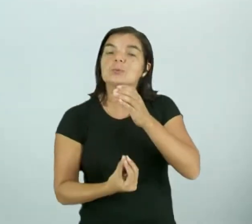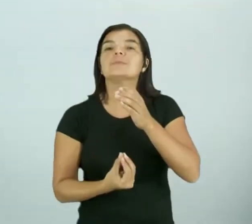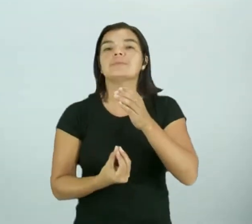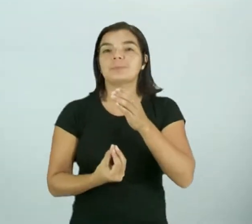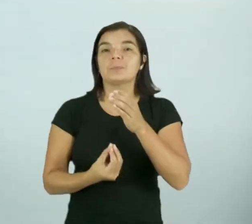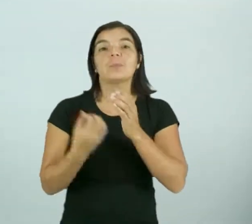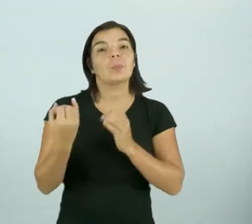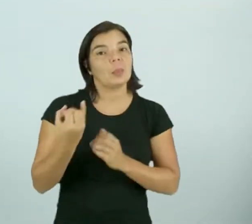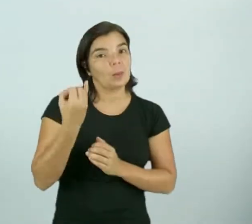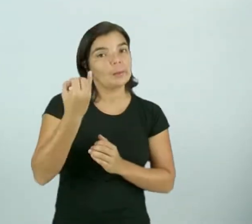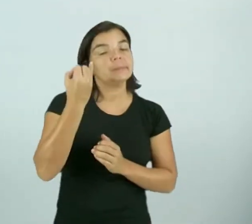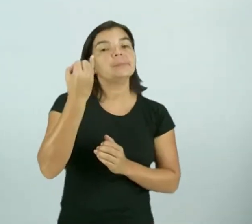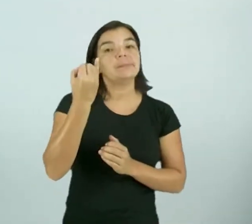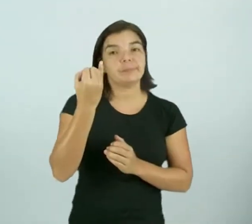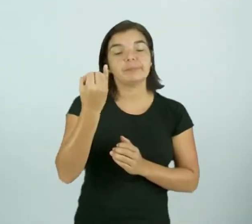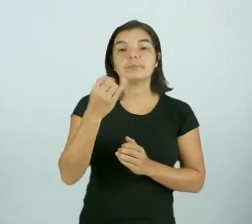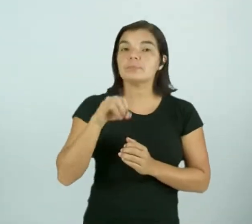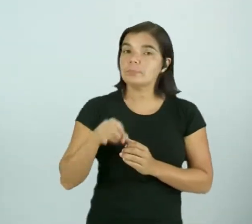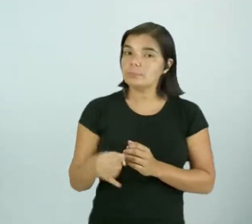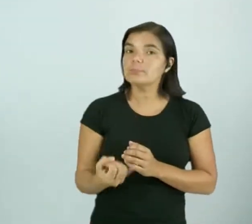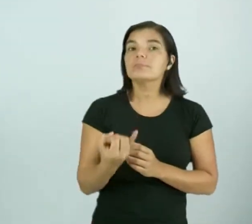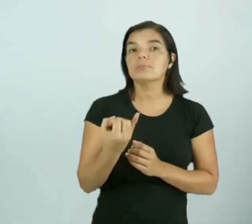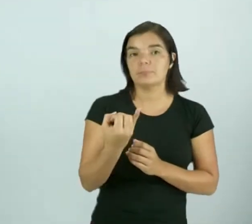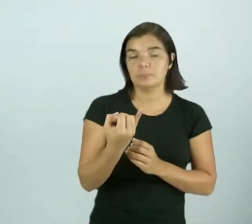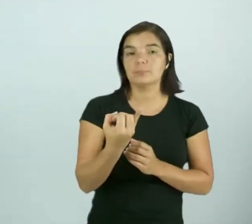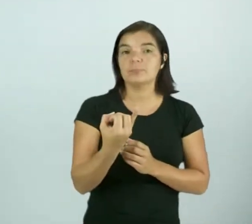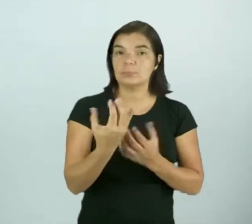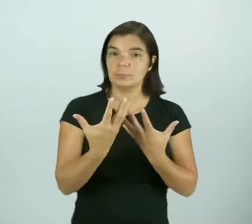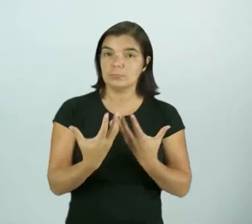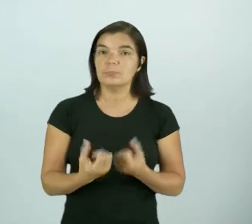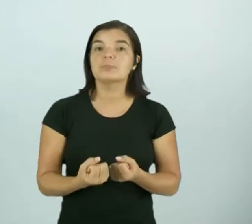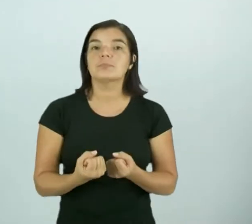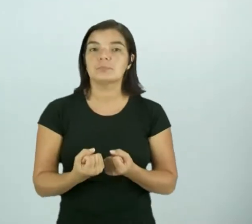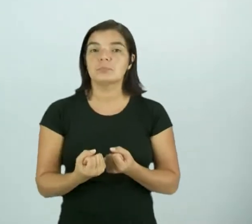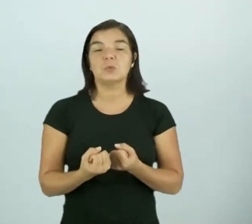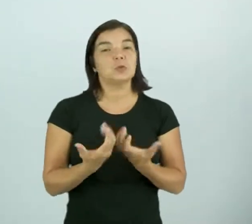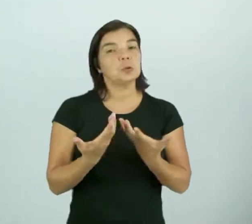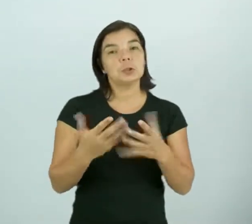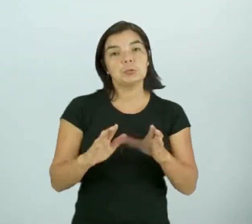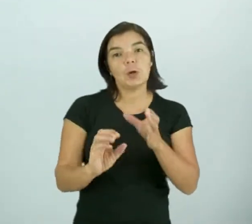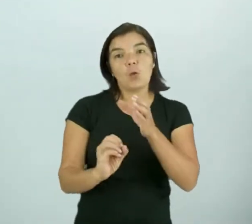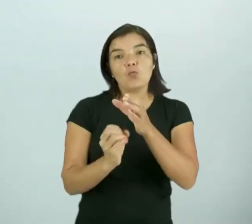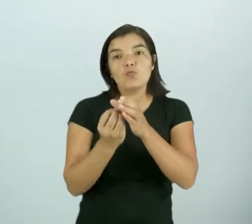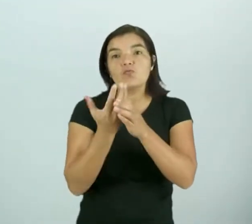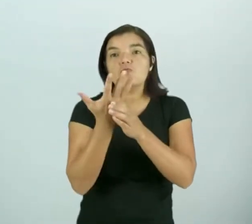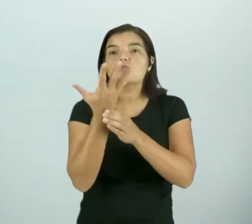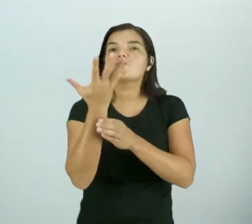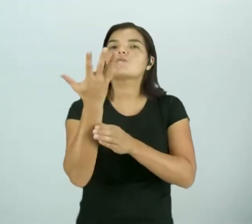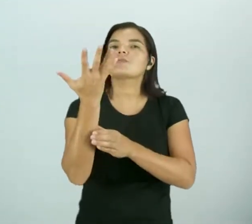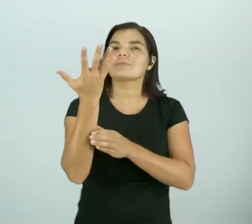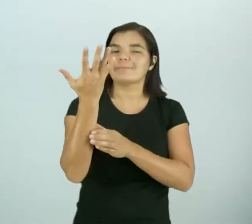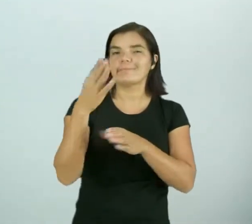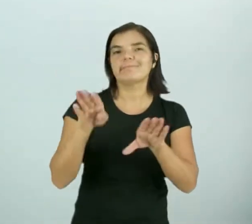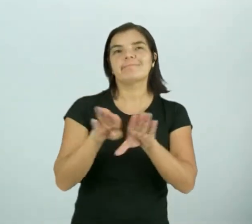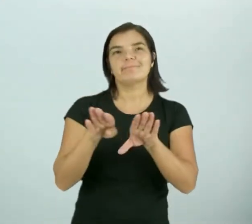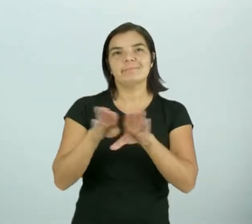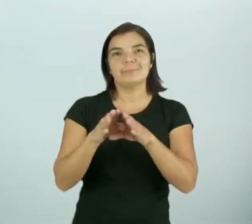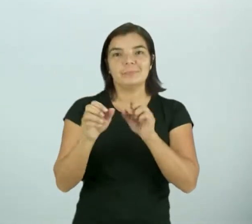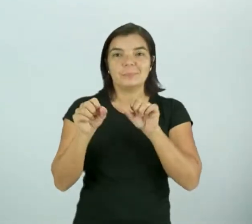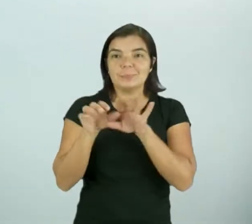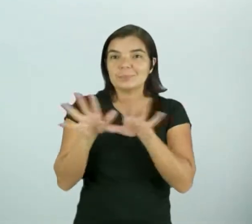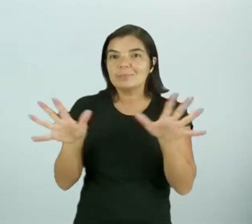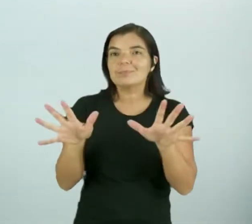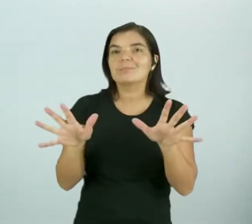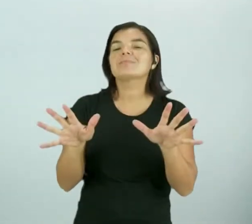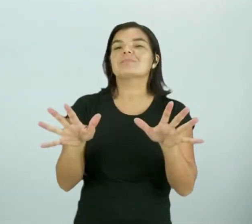for importante, o que der de aproveitar, elas vão absorver, e o que não, vai sair pelos poros, que são essas aberturas que